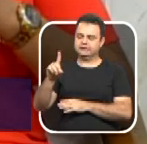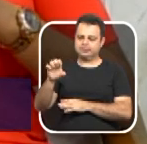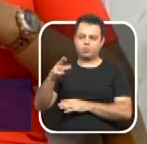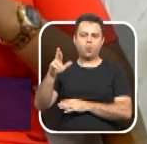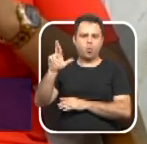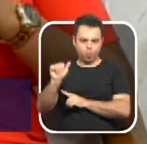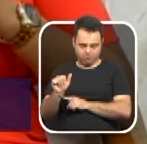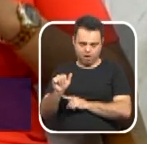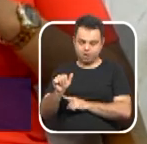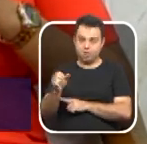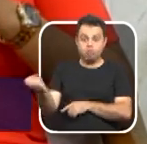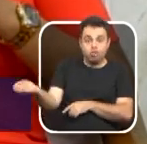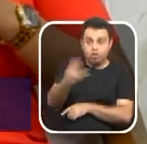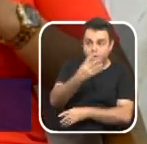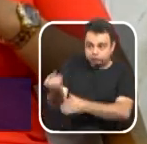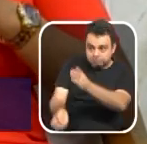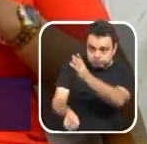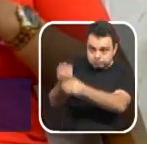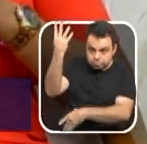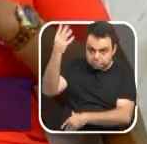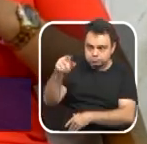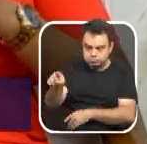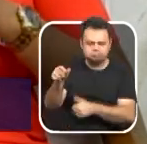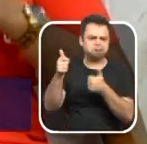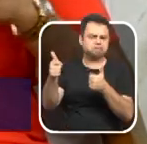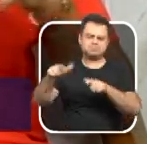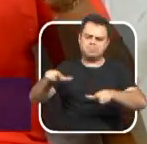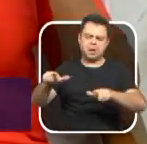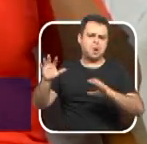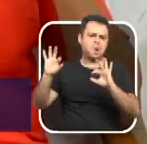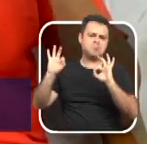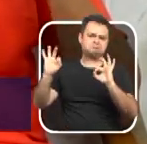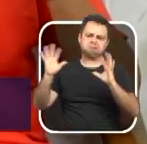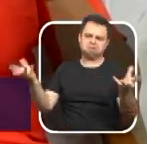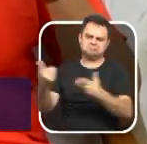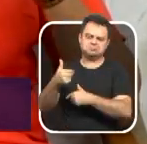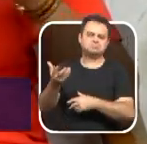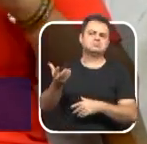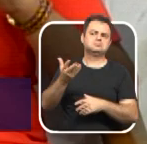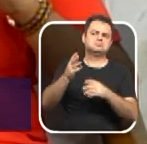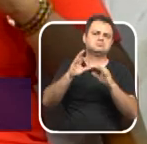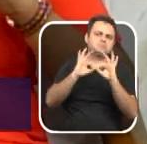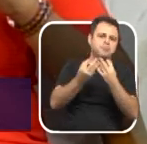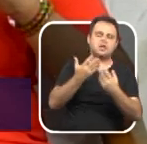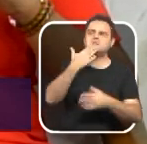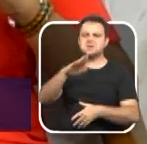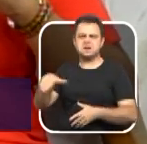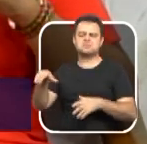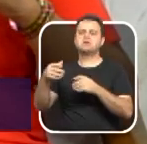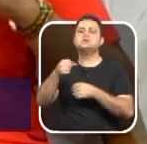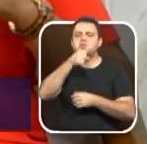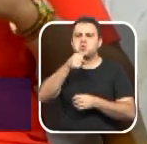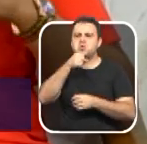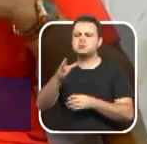com crianças, no acolhimento e atendimento psicológico, momentos, né, que a pessoa passam